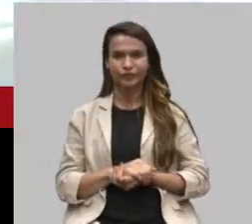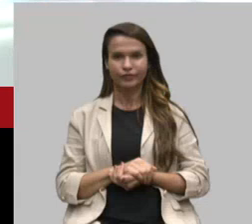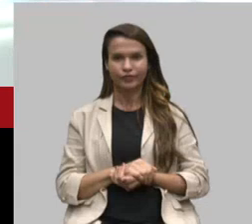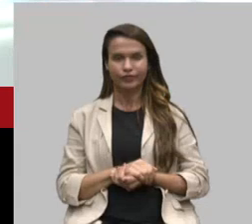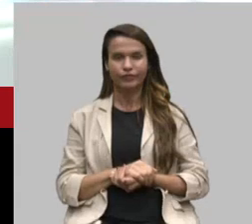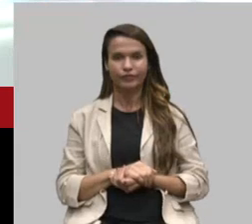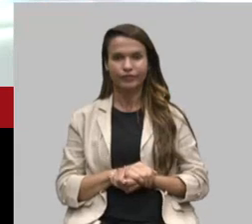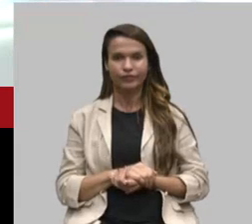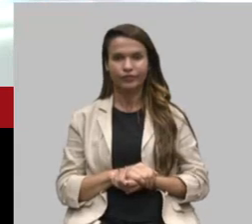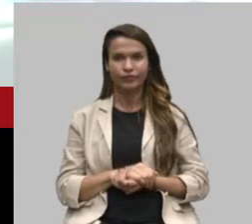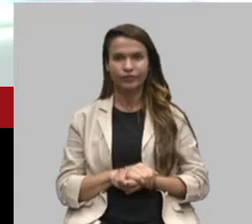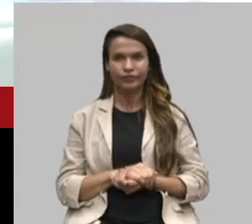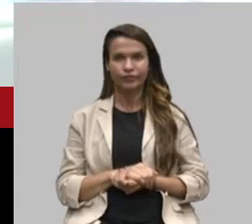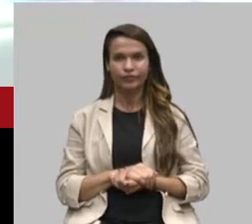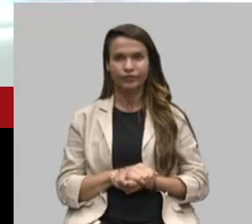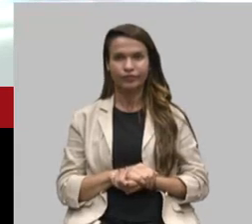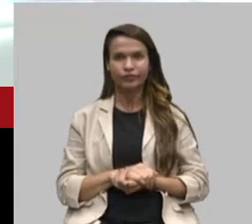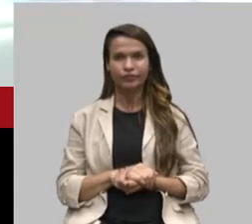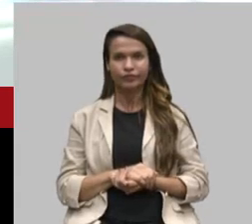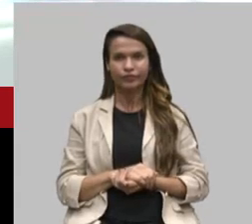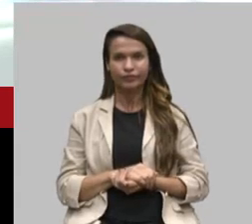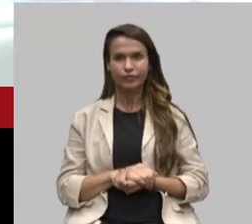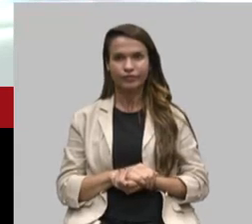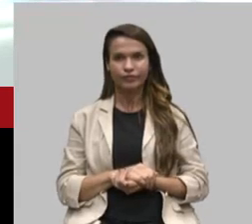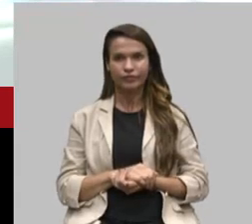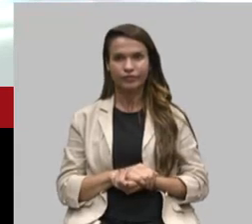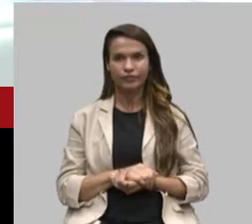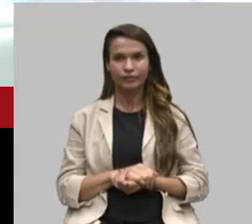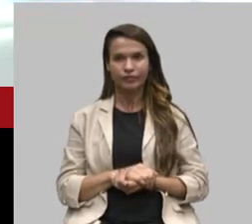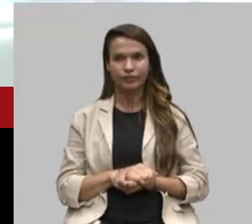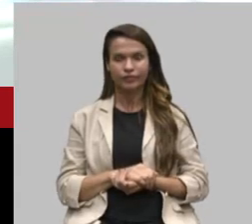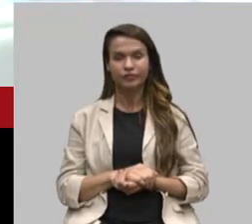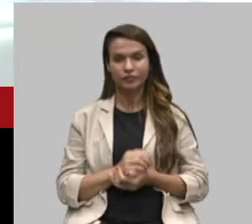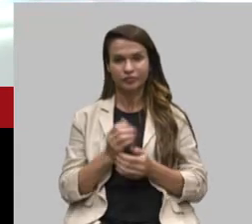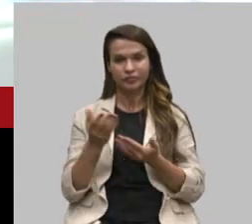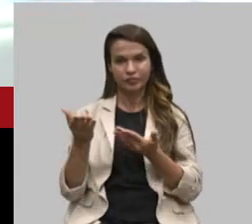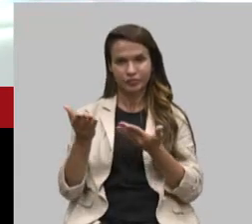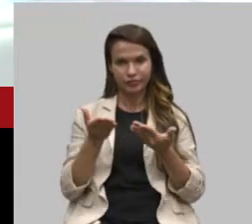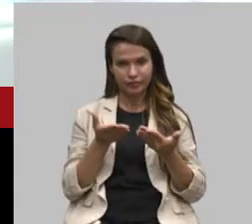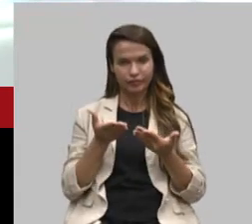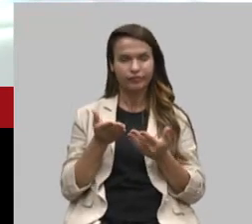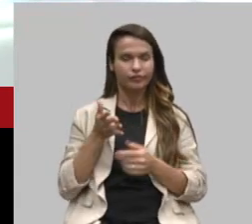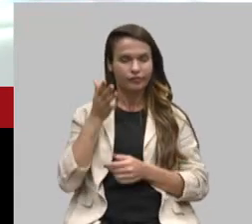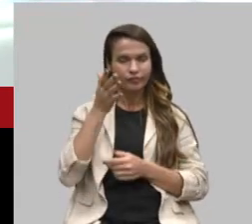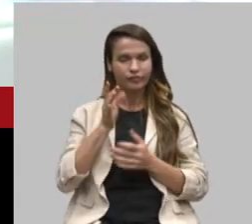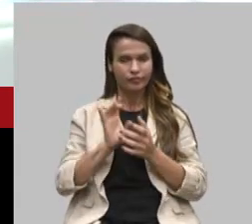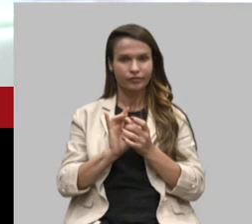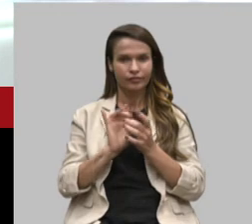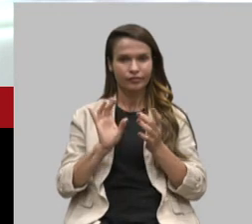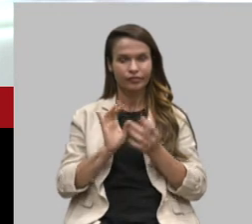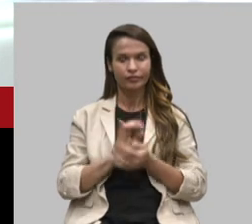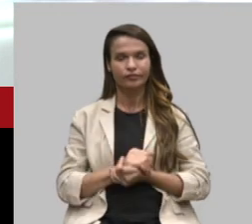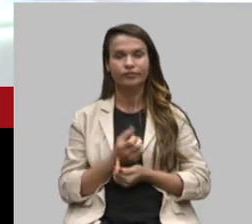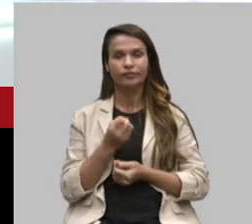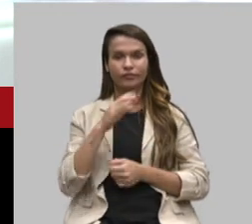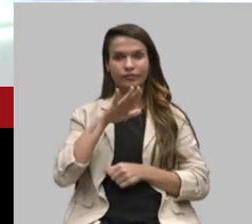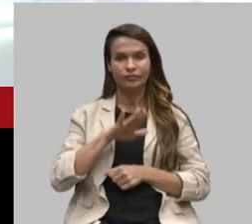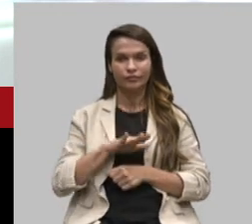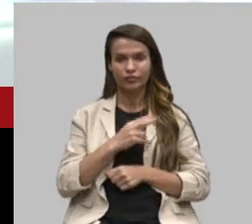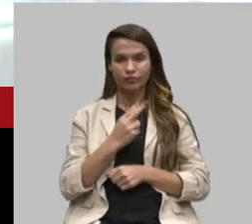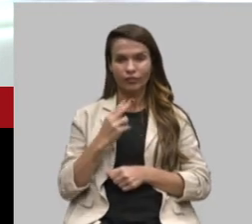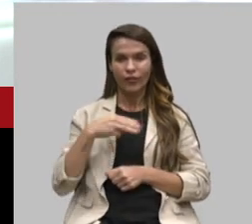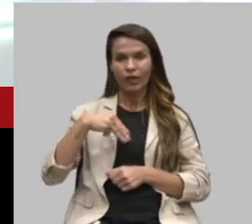ign Ok pode falar boa tarde meu nome é Maria